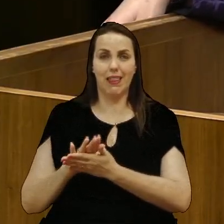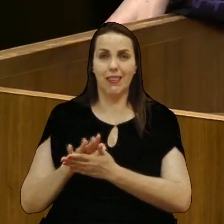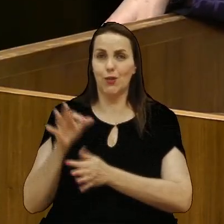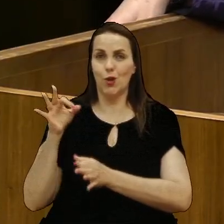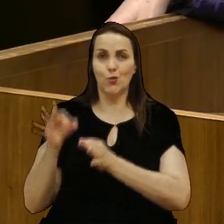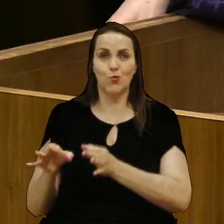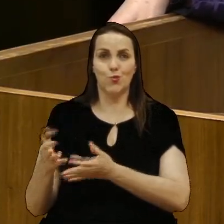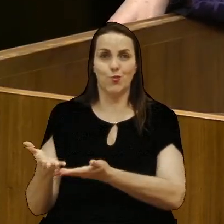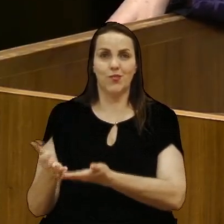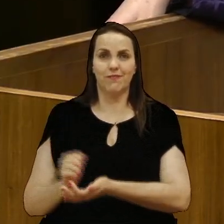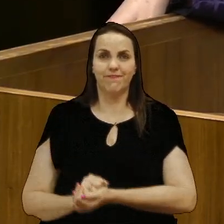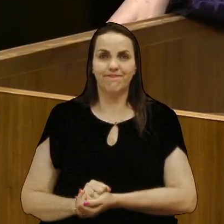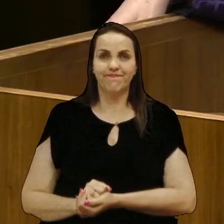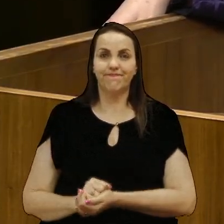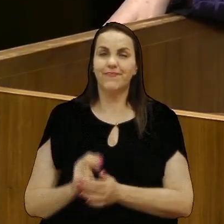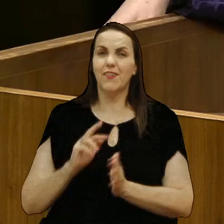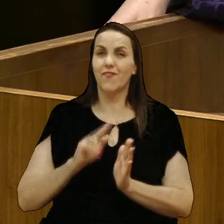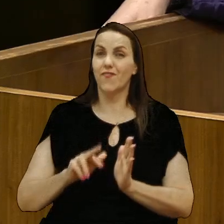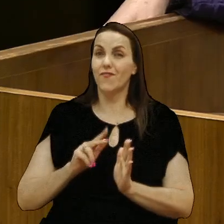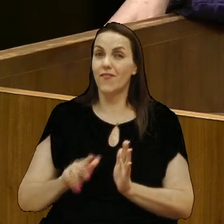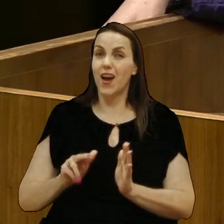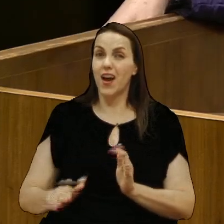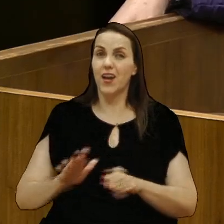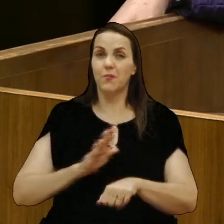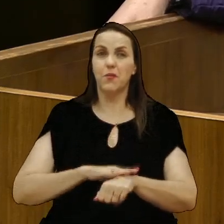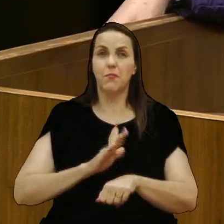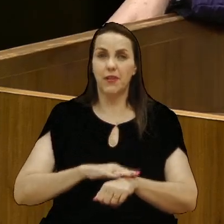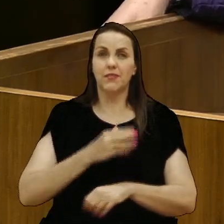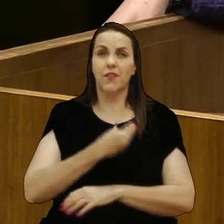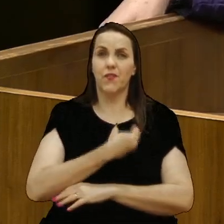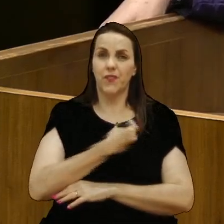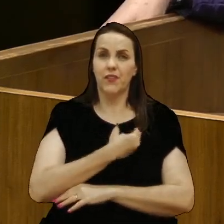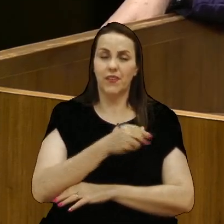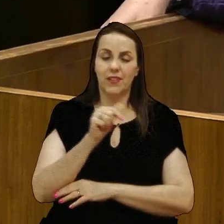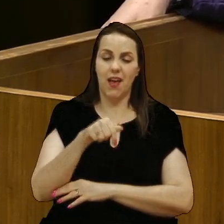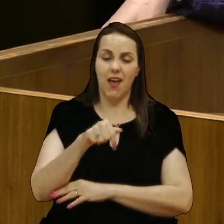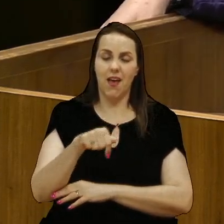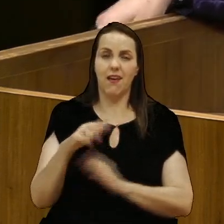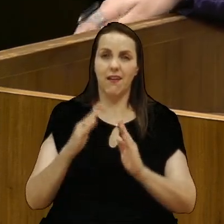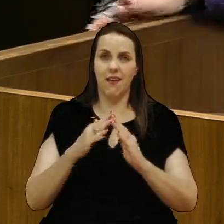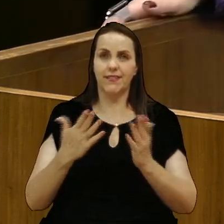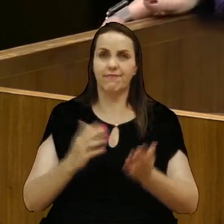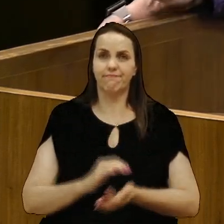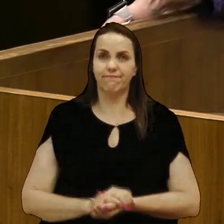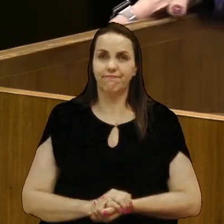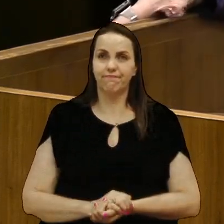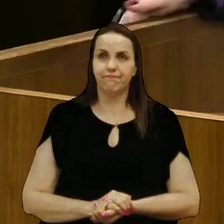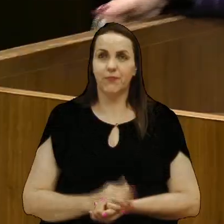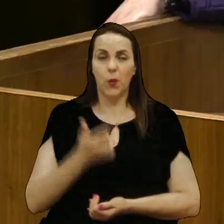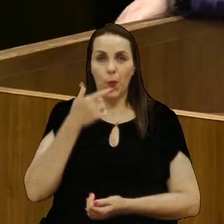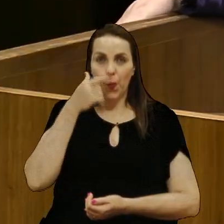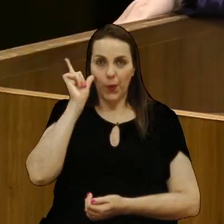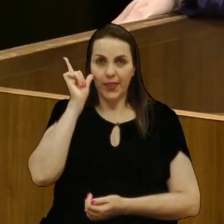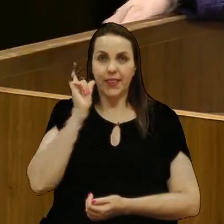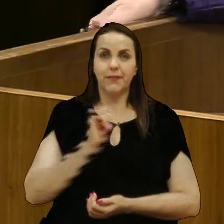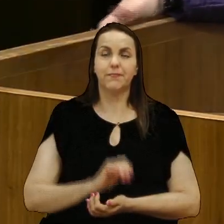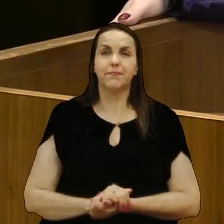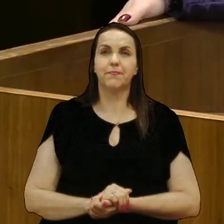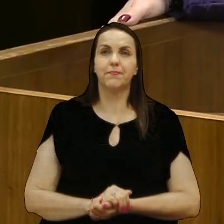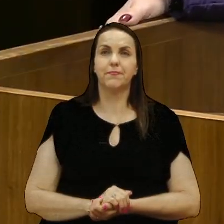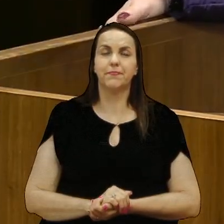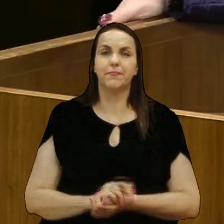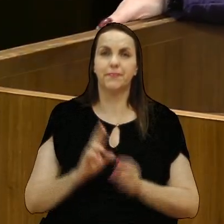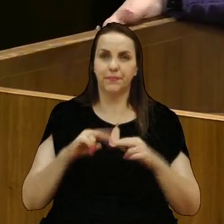injusta. E em vários momentos eu tenho vivido isso nessa casa. Ontem, na